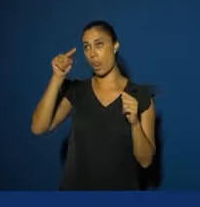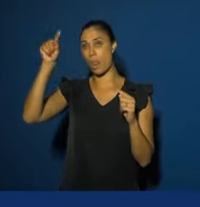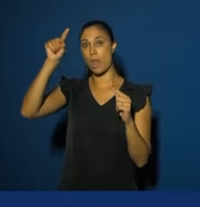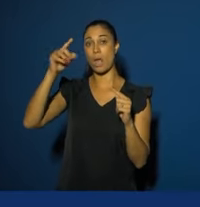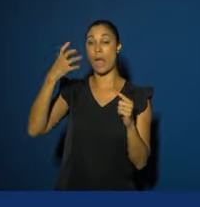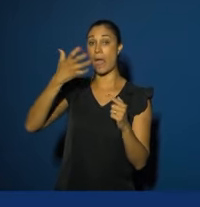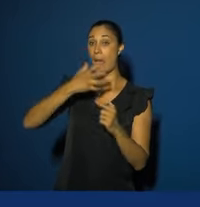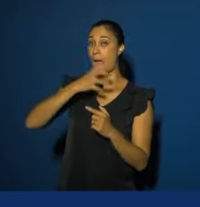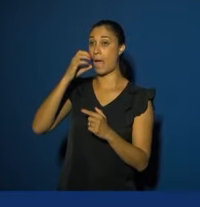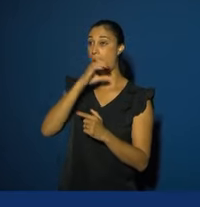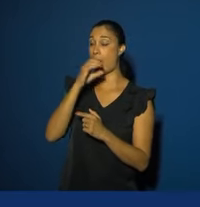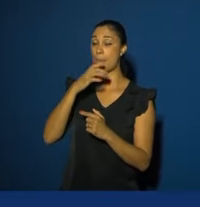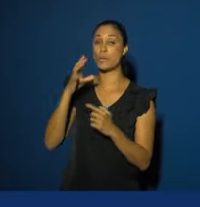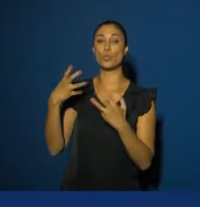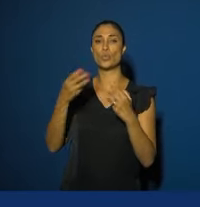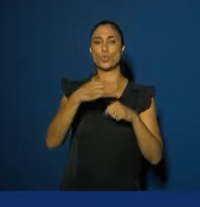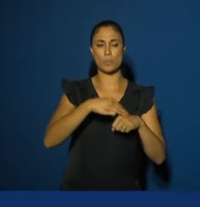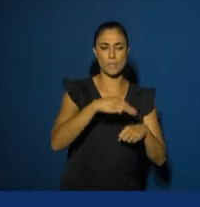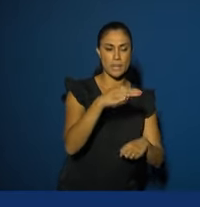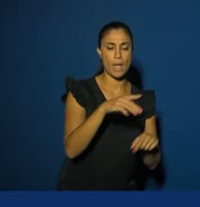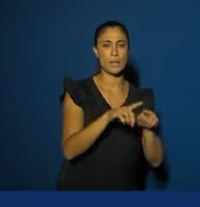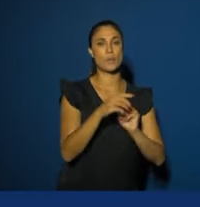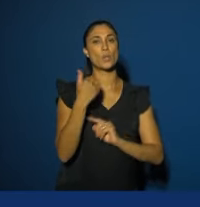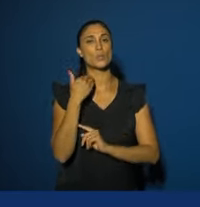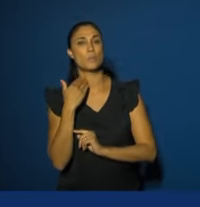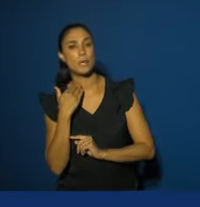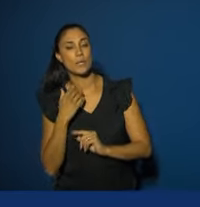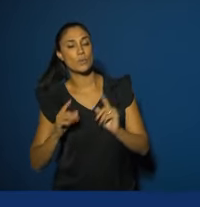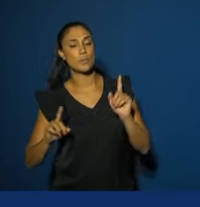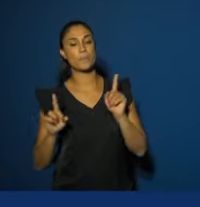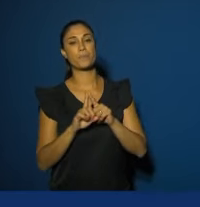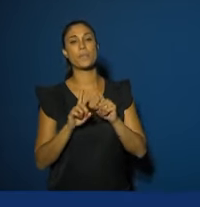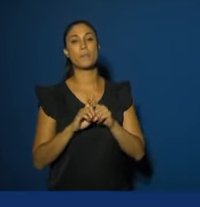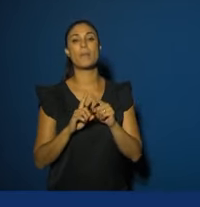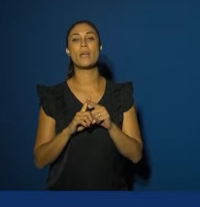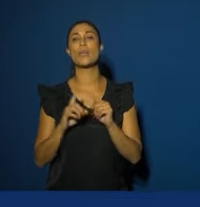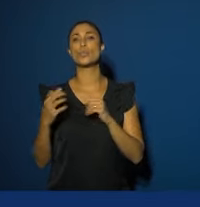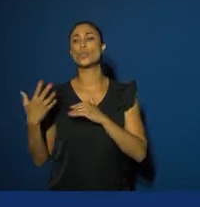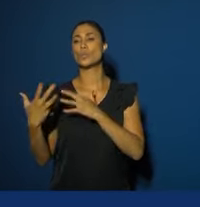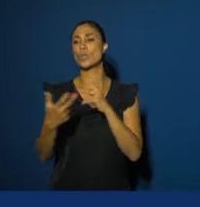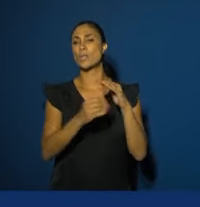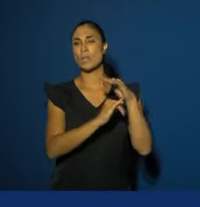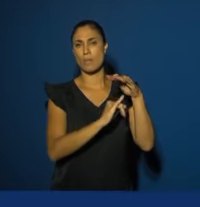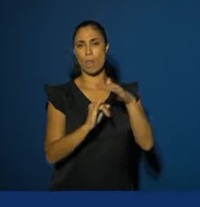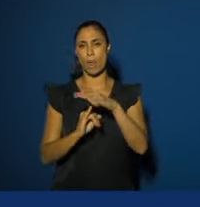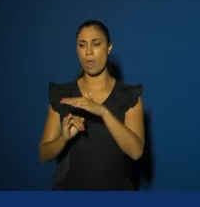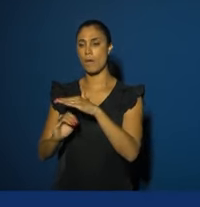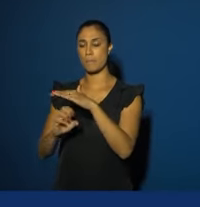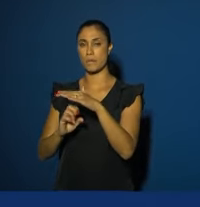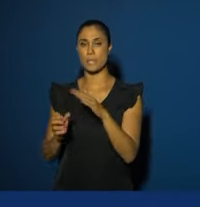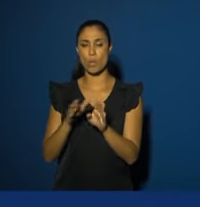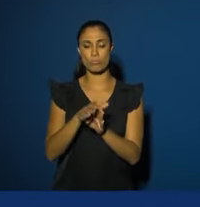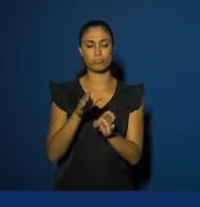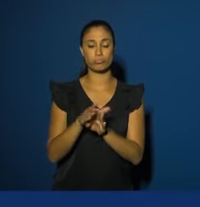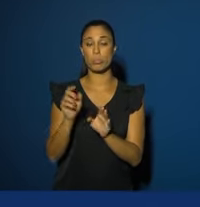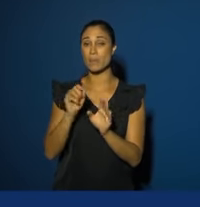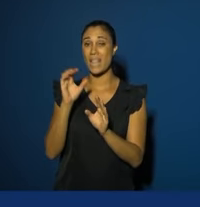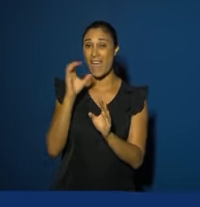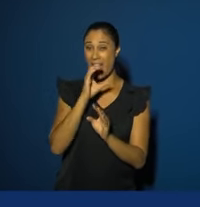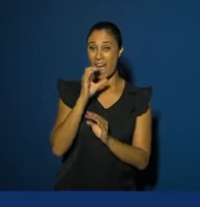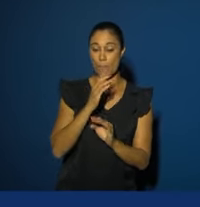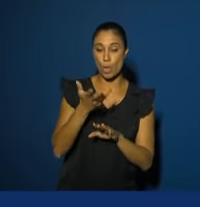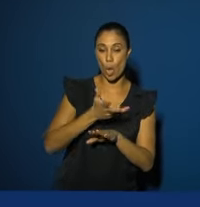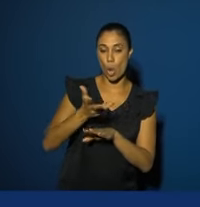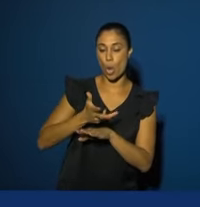com a boa vontade acho que de todos os Ministérios dos bancos né das entidades multilaterais todo mundo apoiando com consultorias para correr e